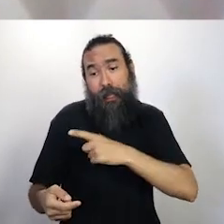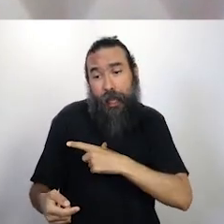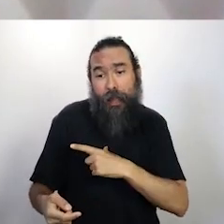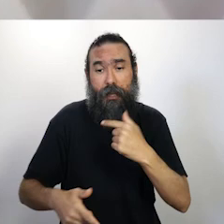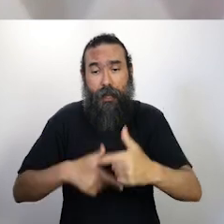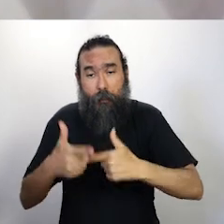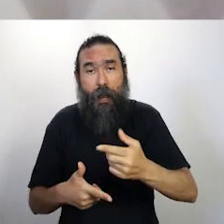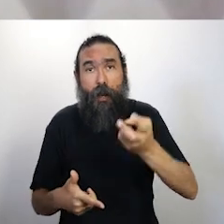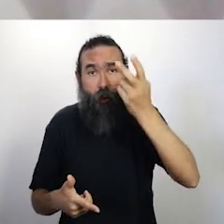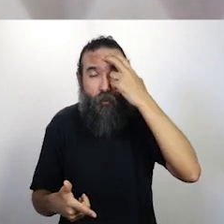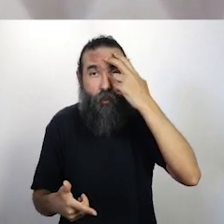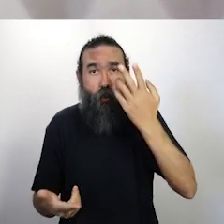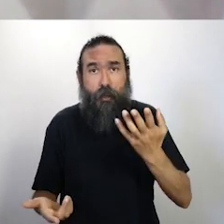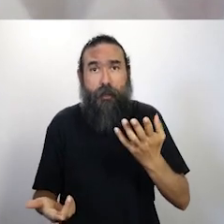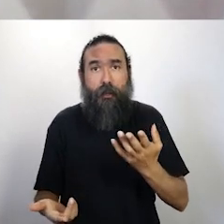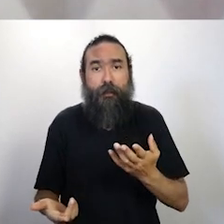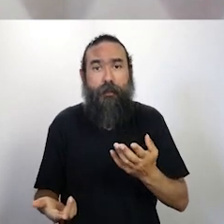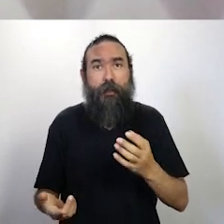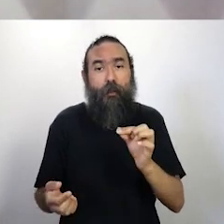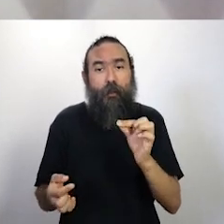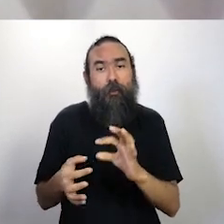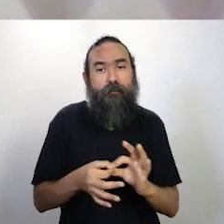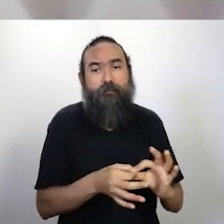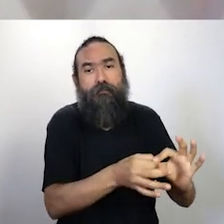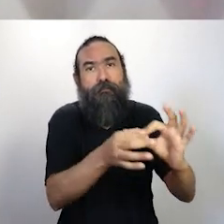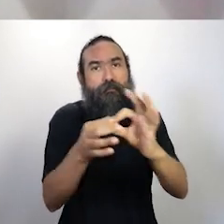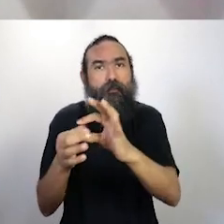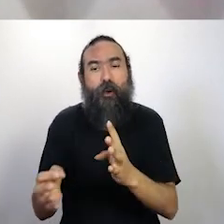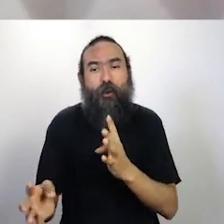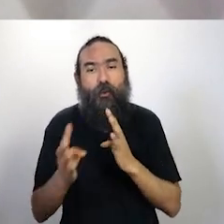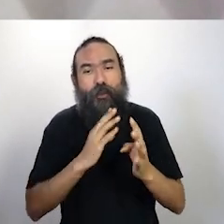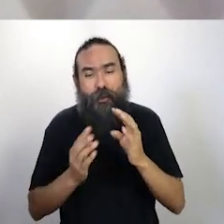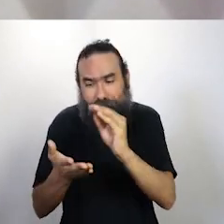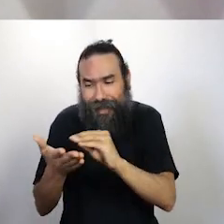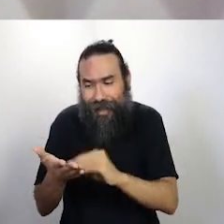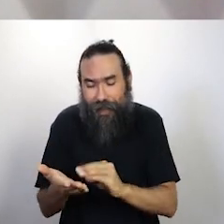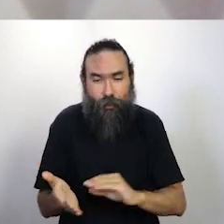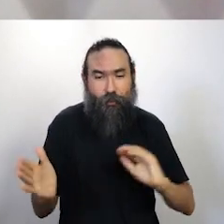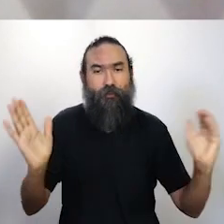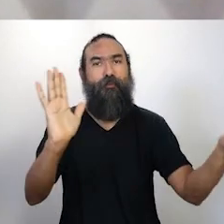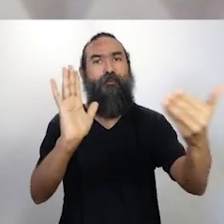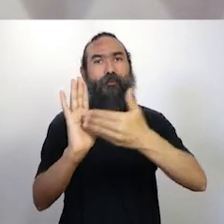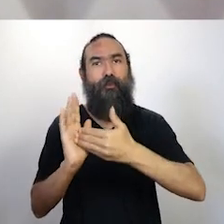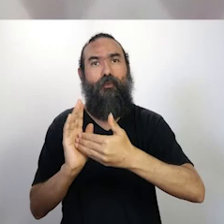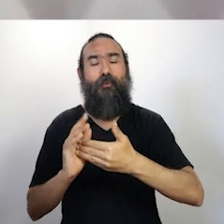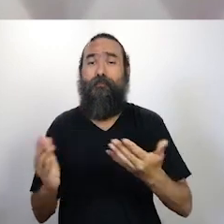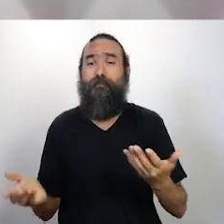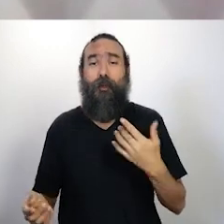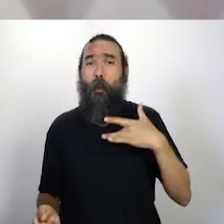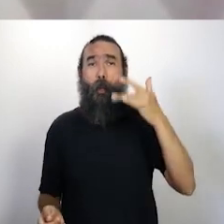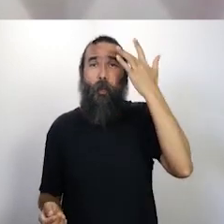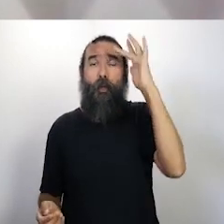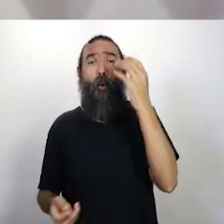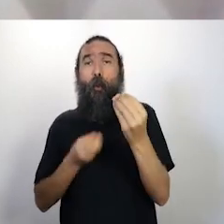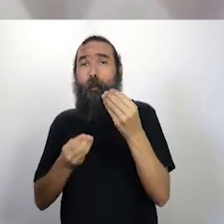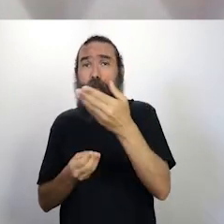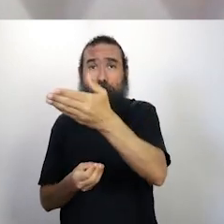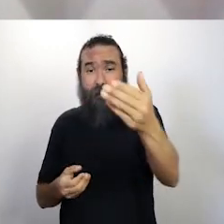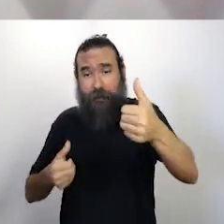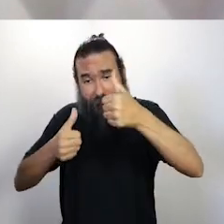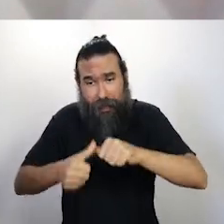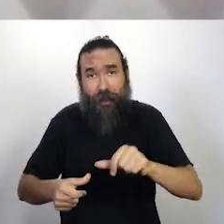uniformes e não cada estado provendo não sei qual que a logística disso eu fiquei